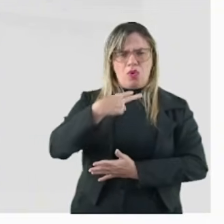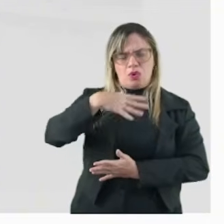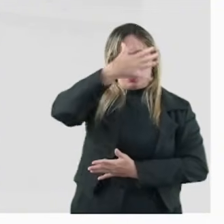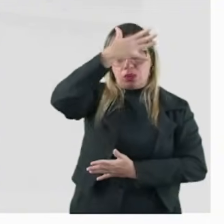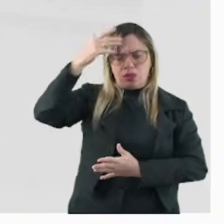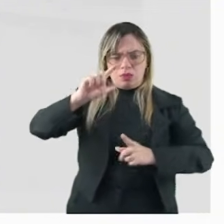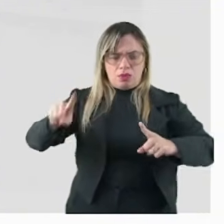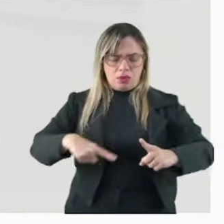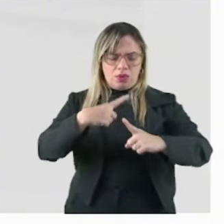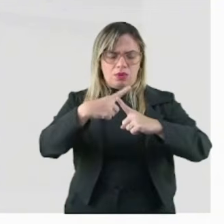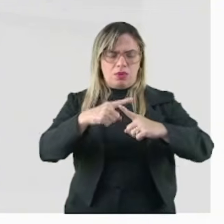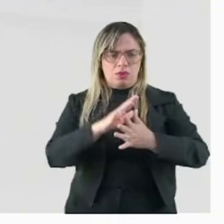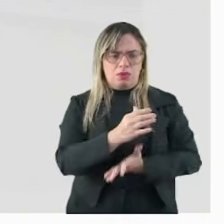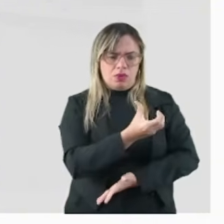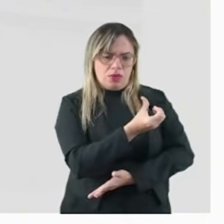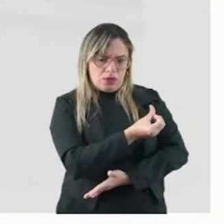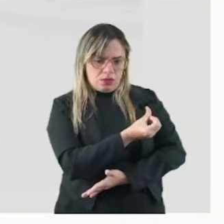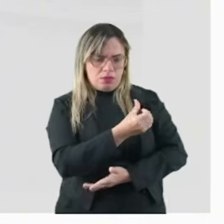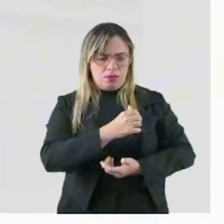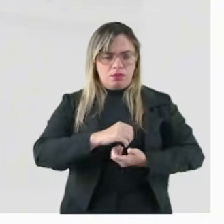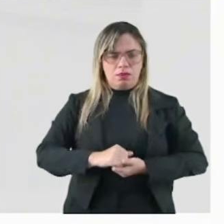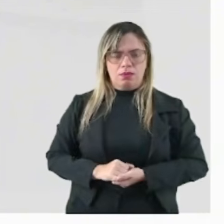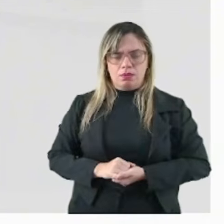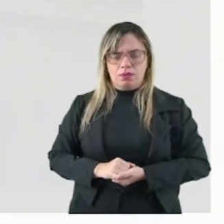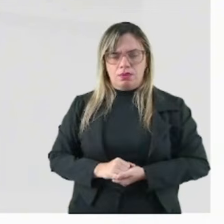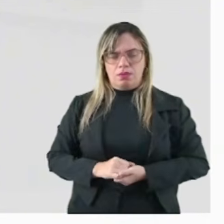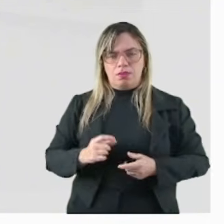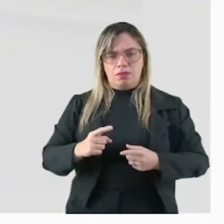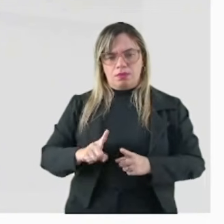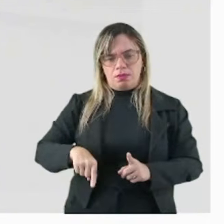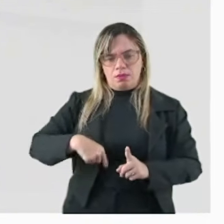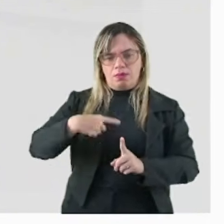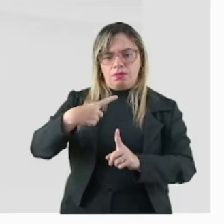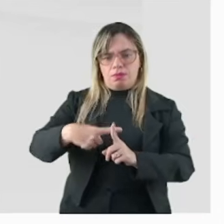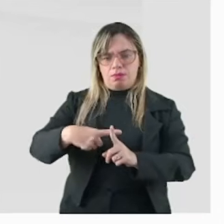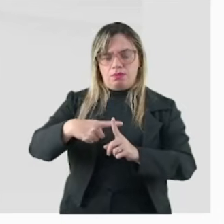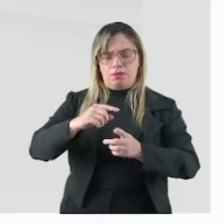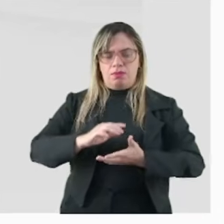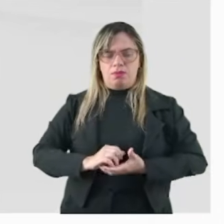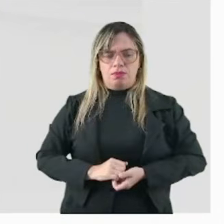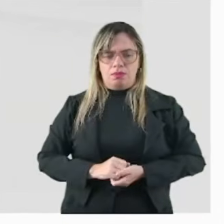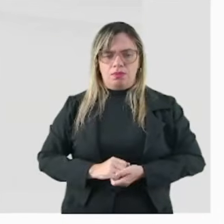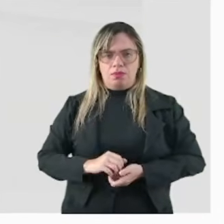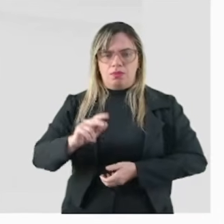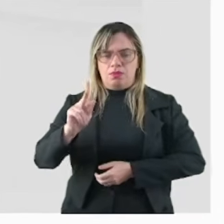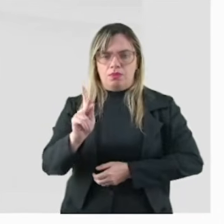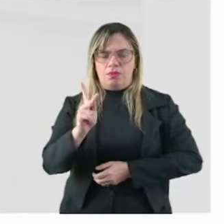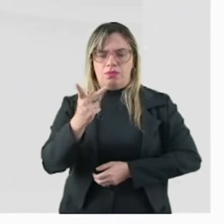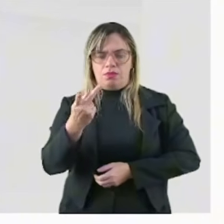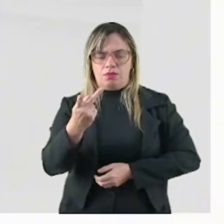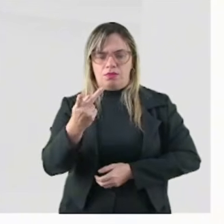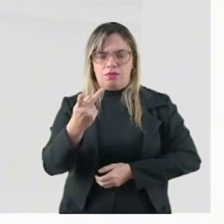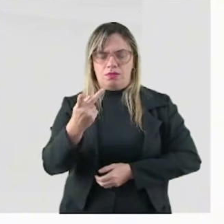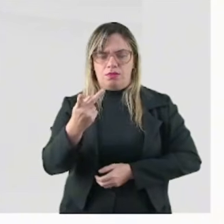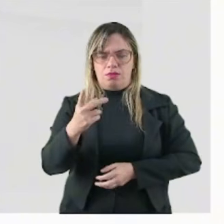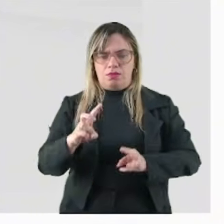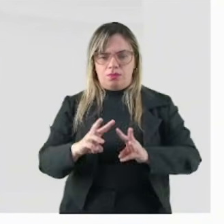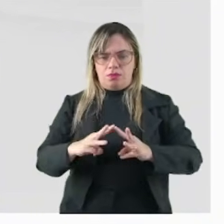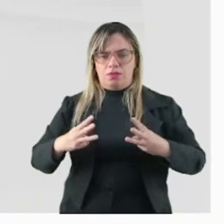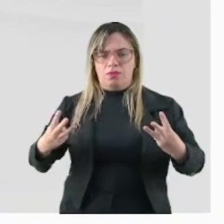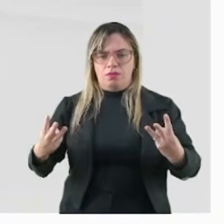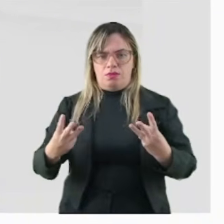ó. Não posso esquecer de multiplicar por 6. Mais, e o hidrogênio? Quanto é que é a massa do hidrogênio? A